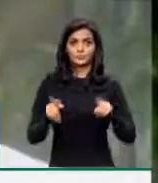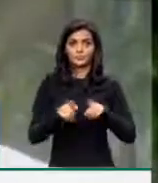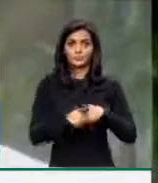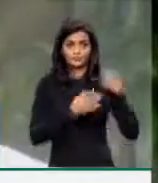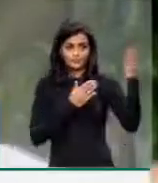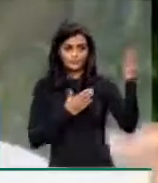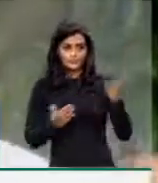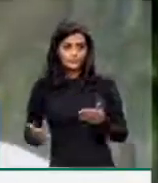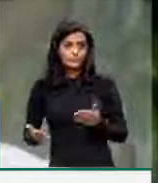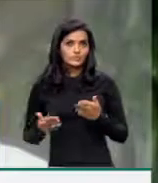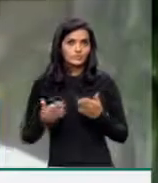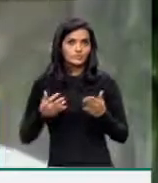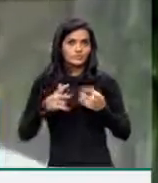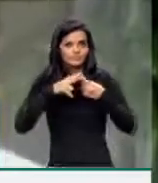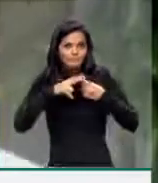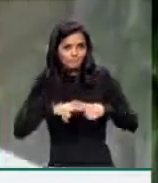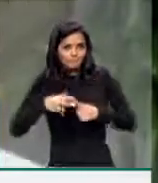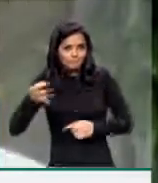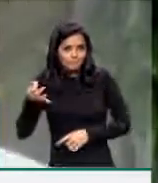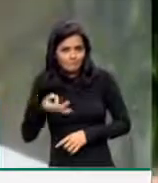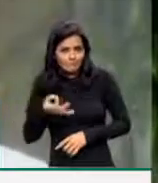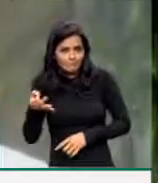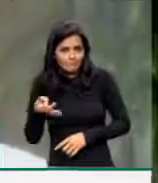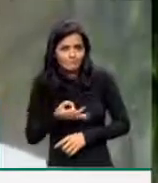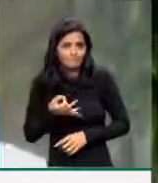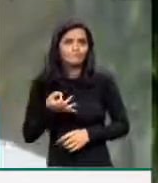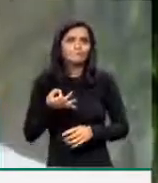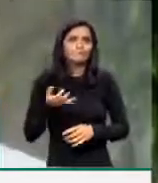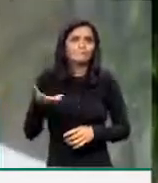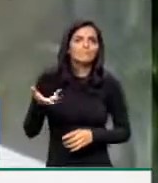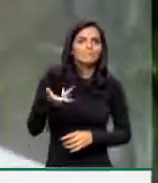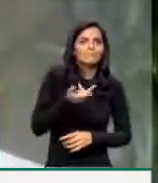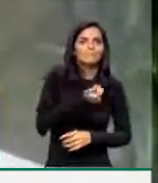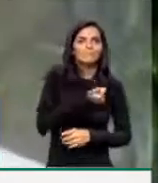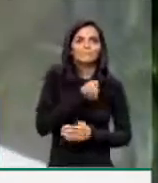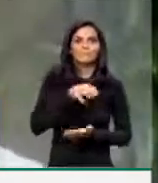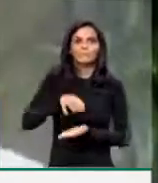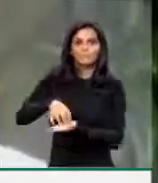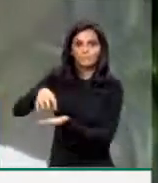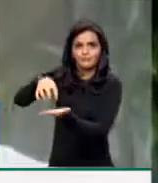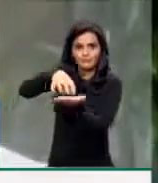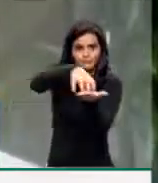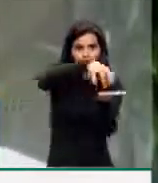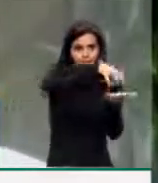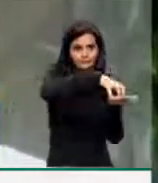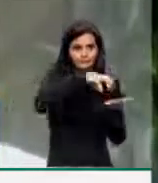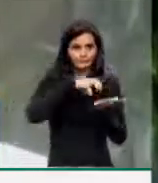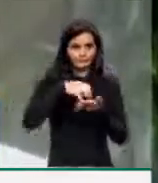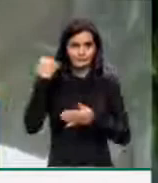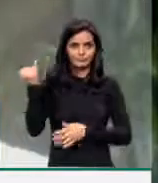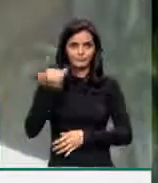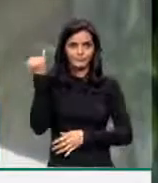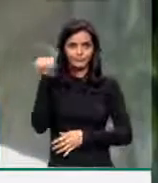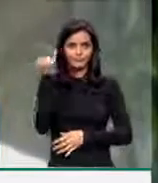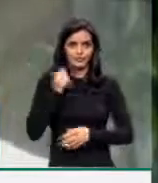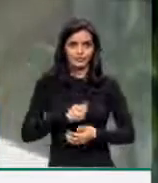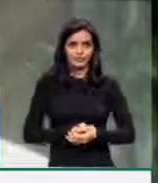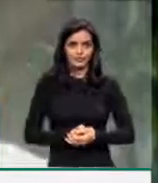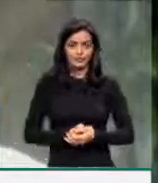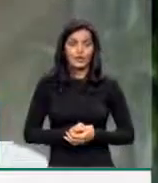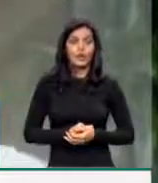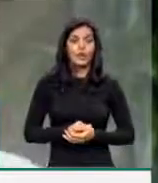trazer o ingrediente de aperfeiçoamento de instituições fundamentais. O Ministério Público tem